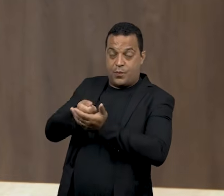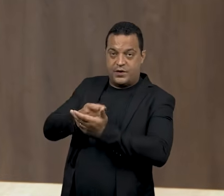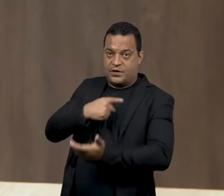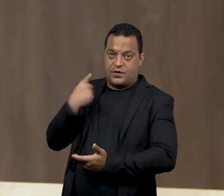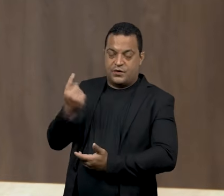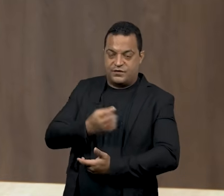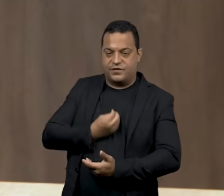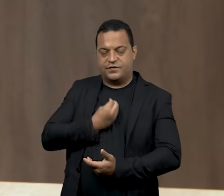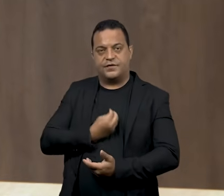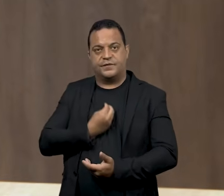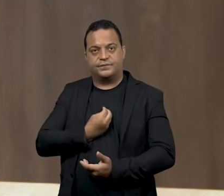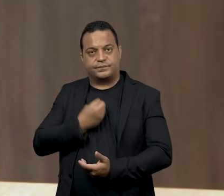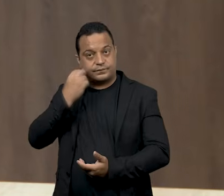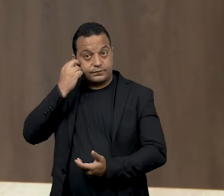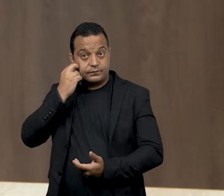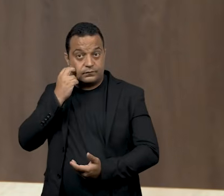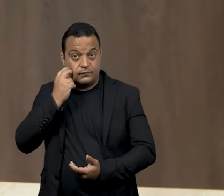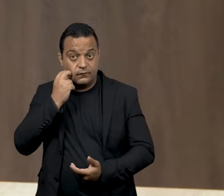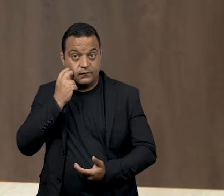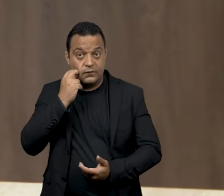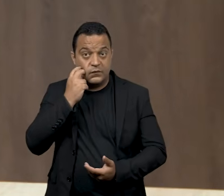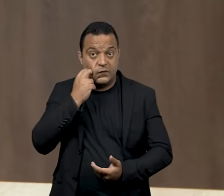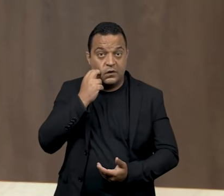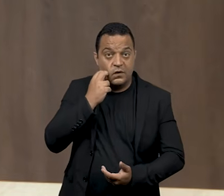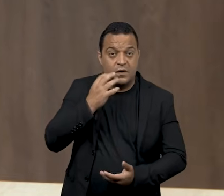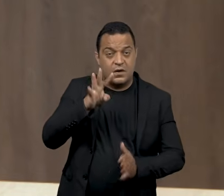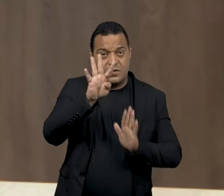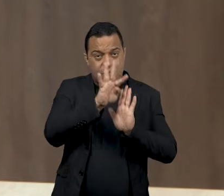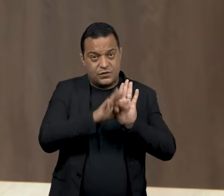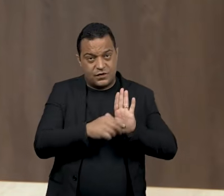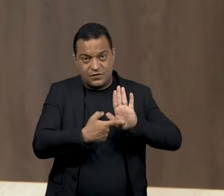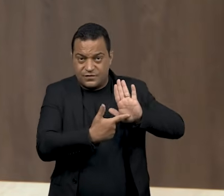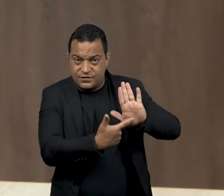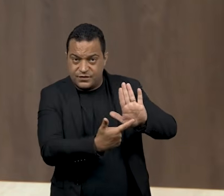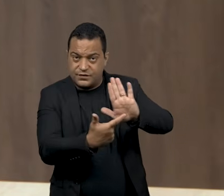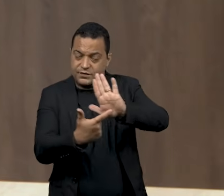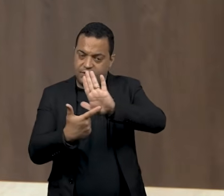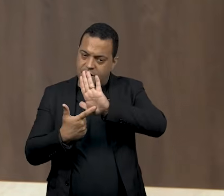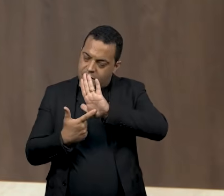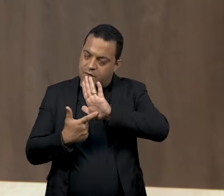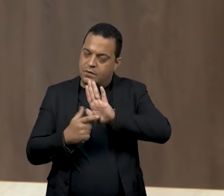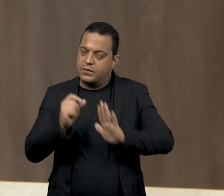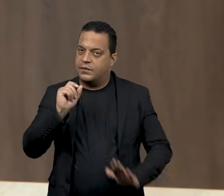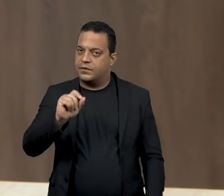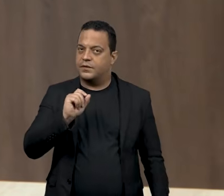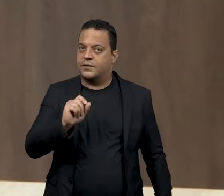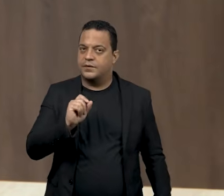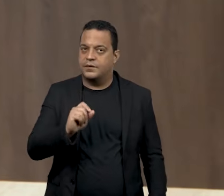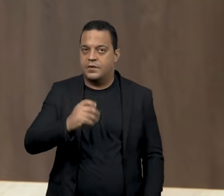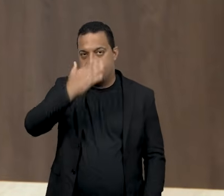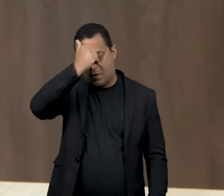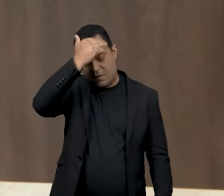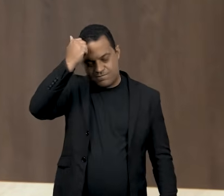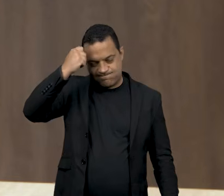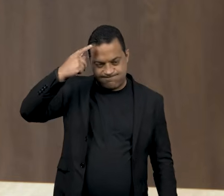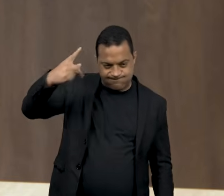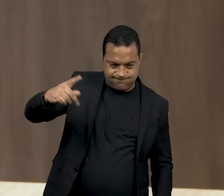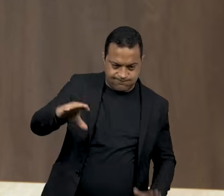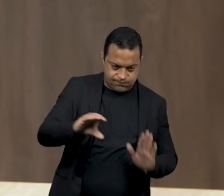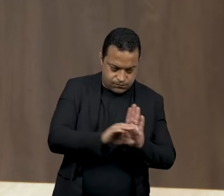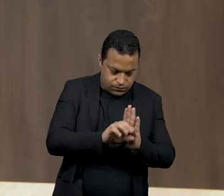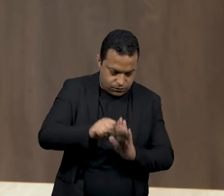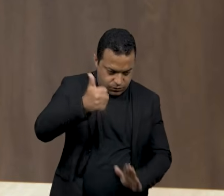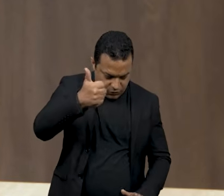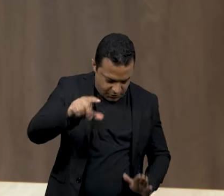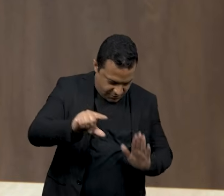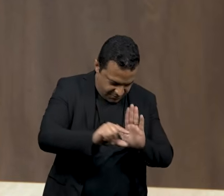nos orientar e nos abençoar grandemente. Para encerrar, eu quero trazer aqui o versículo mais citado em todo